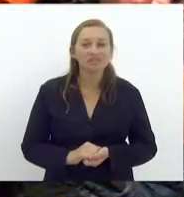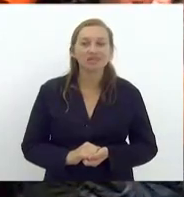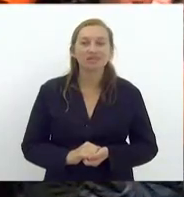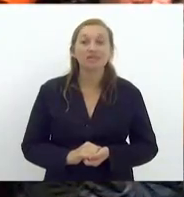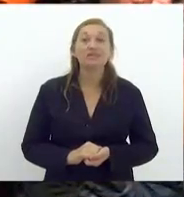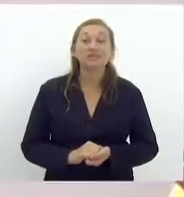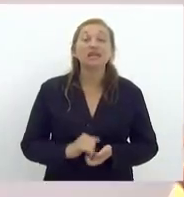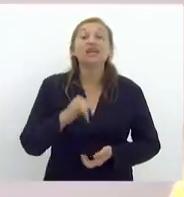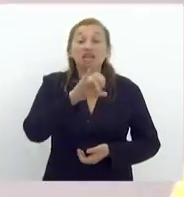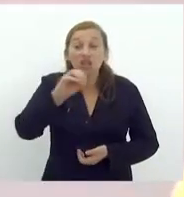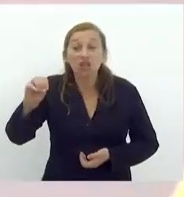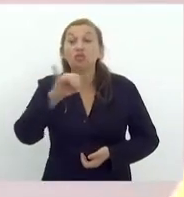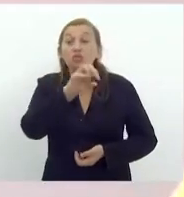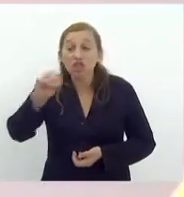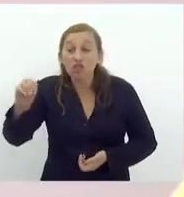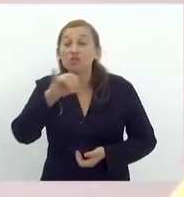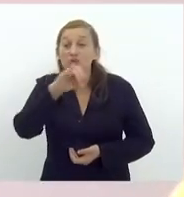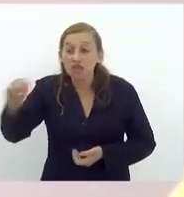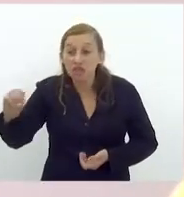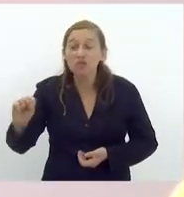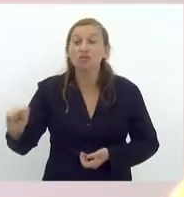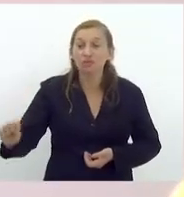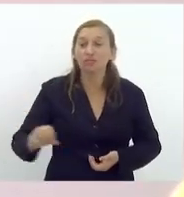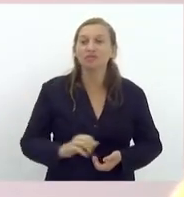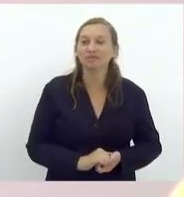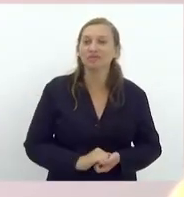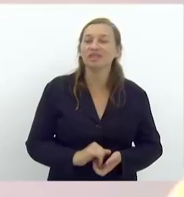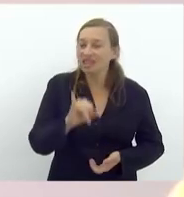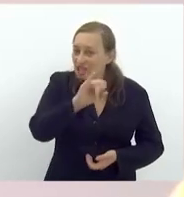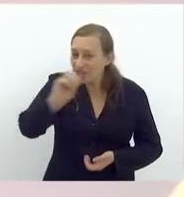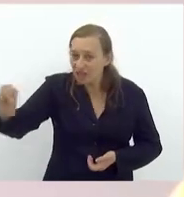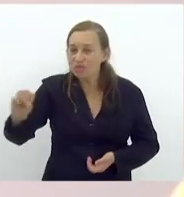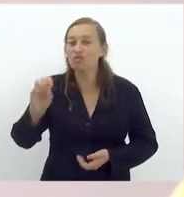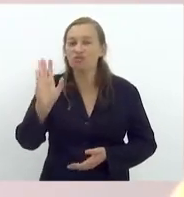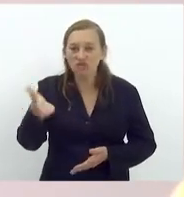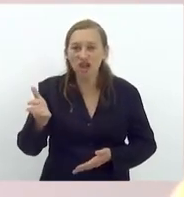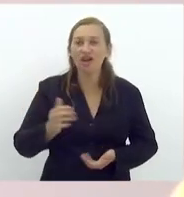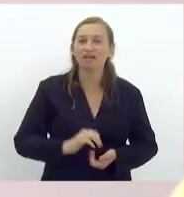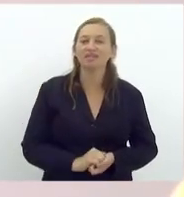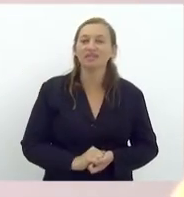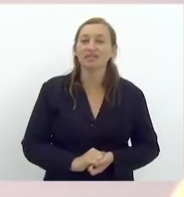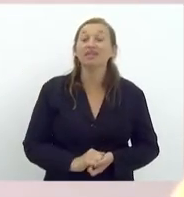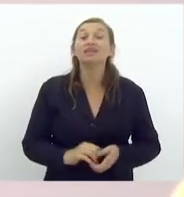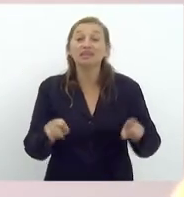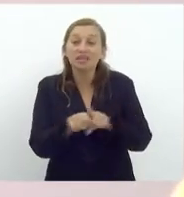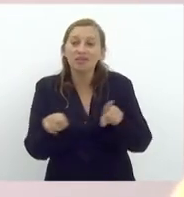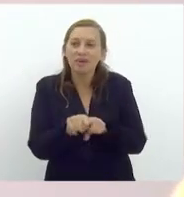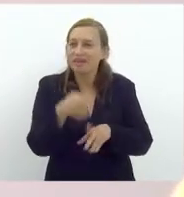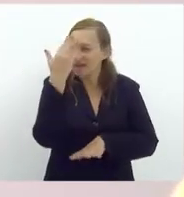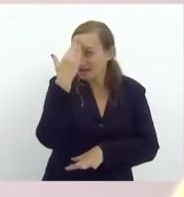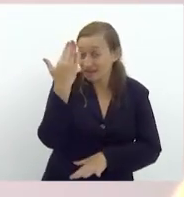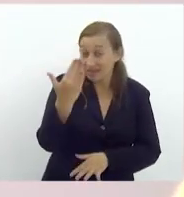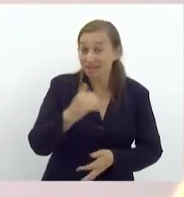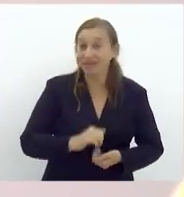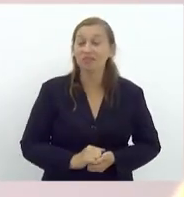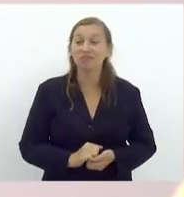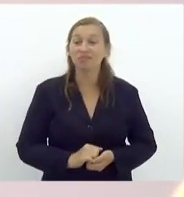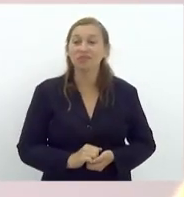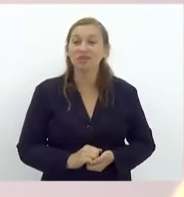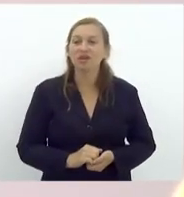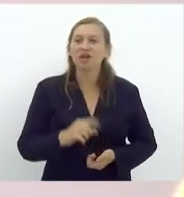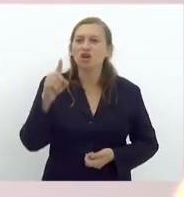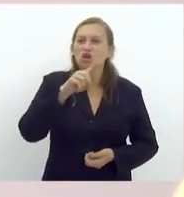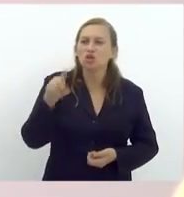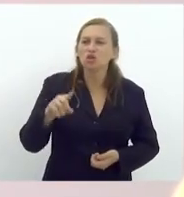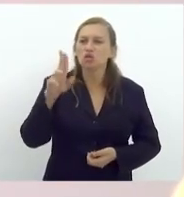é isso é isso gente São Gonçalo é isso já eles botaram a pilha e também quero agradecer ao